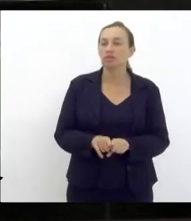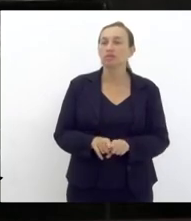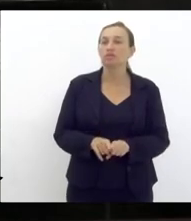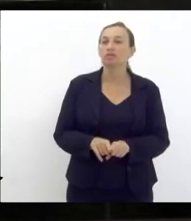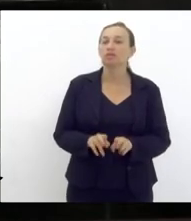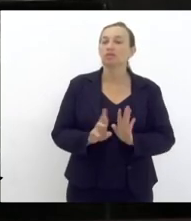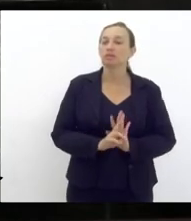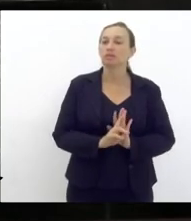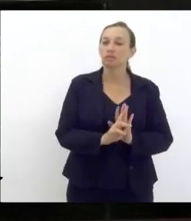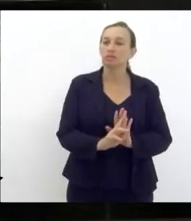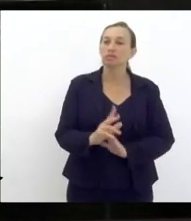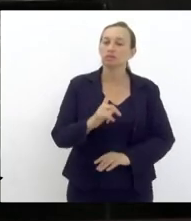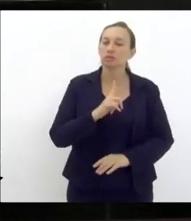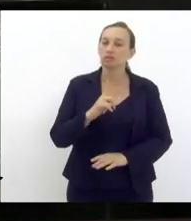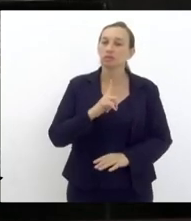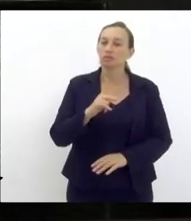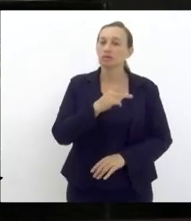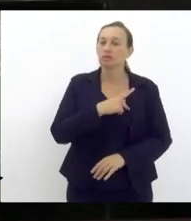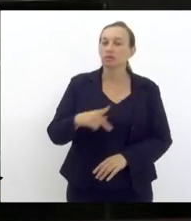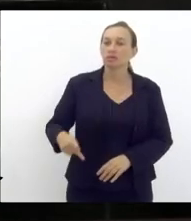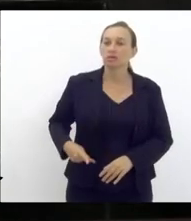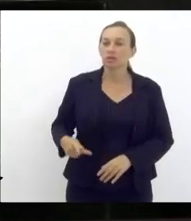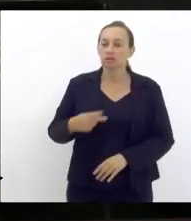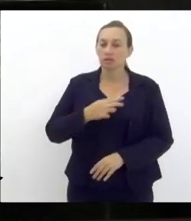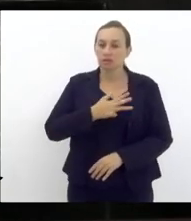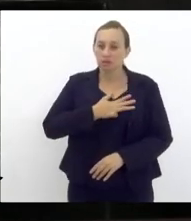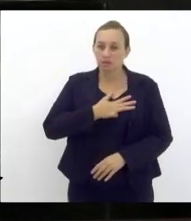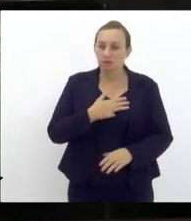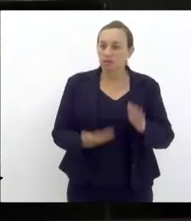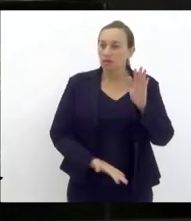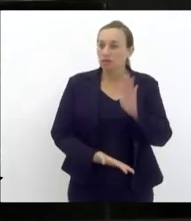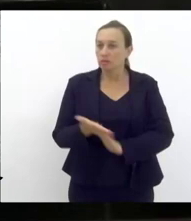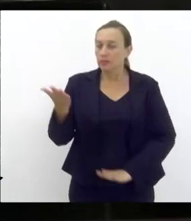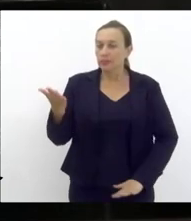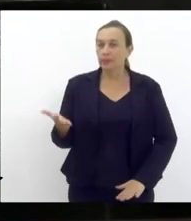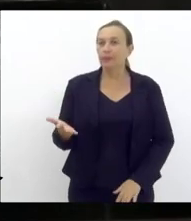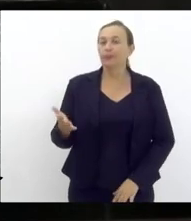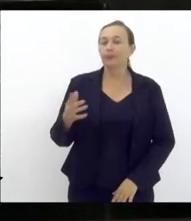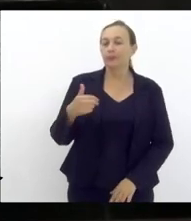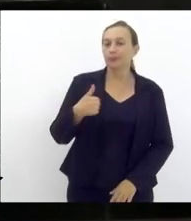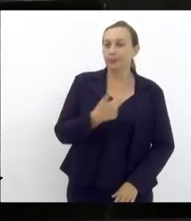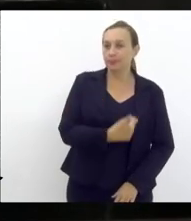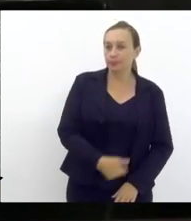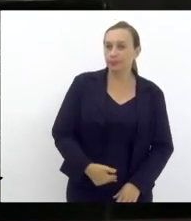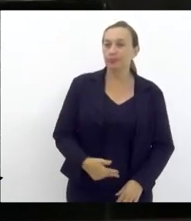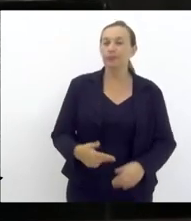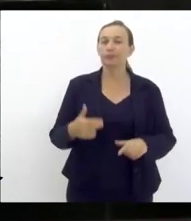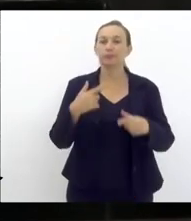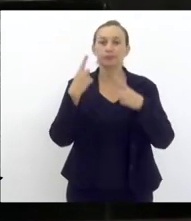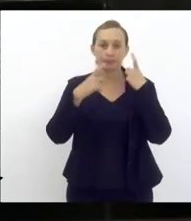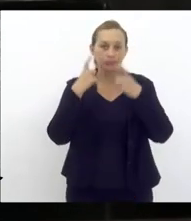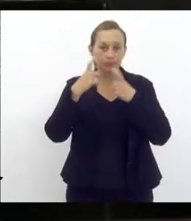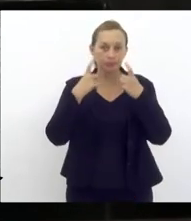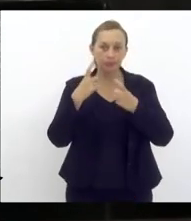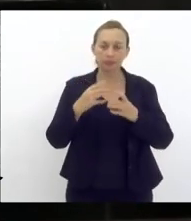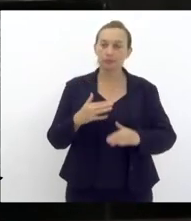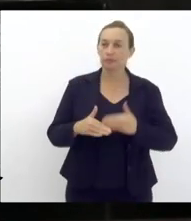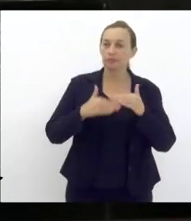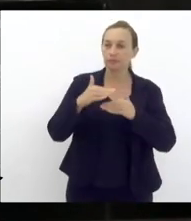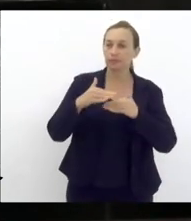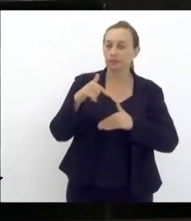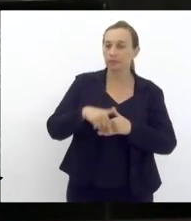representação com o presidente Lula nessa viagem a China com essa preocupação de desenvolver